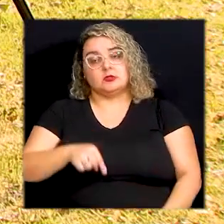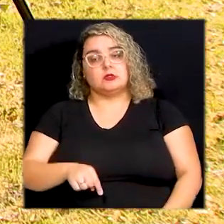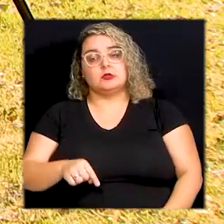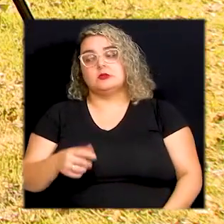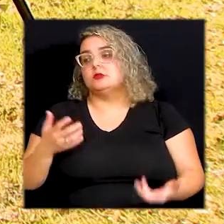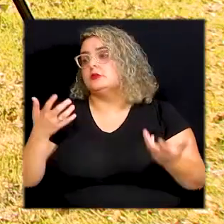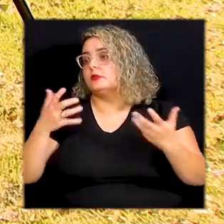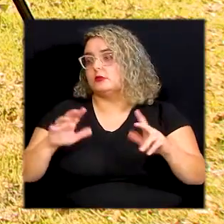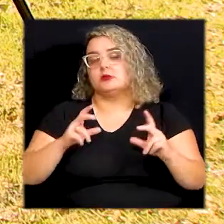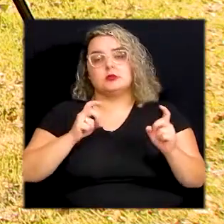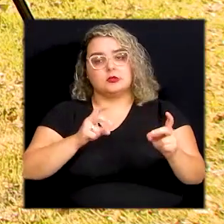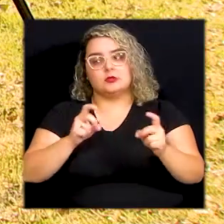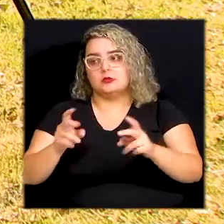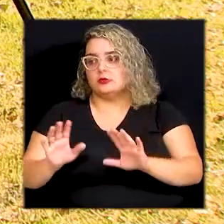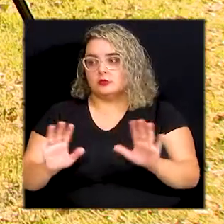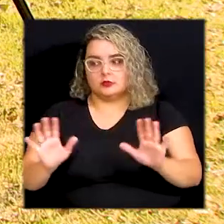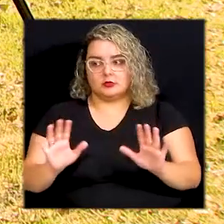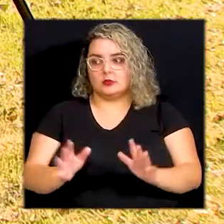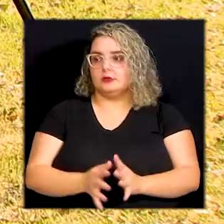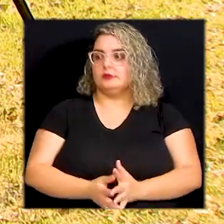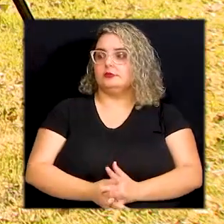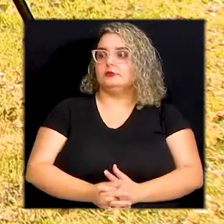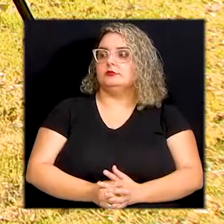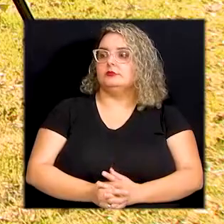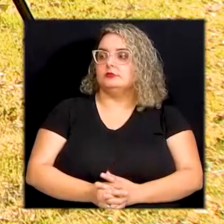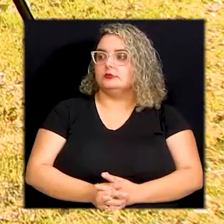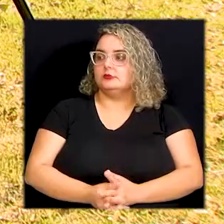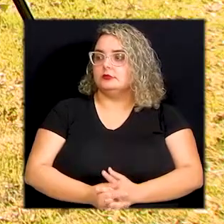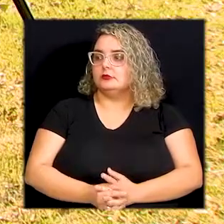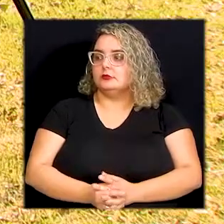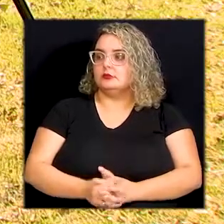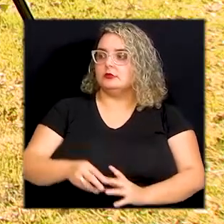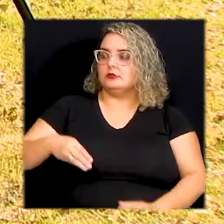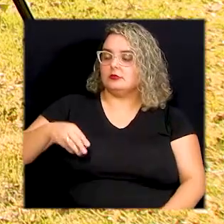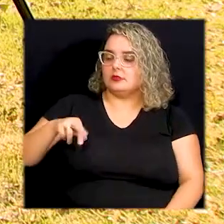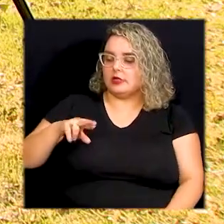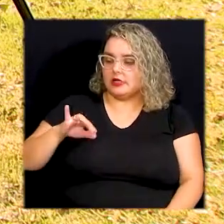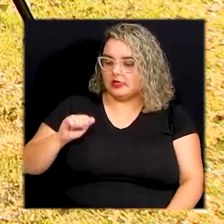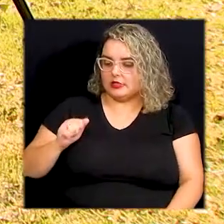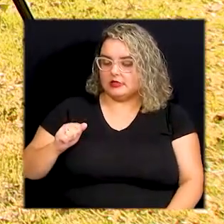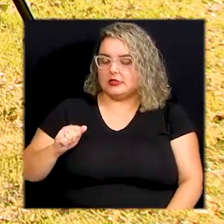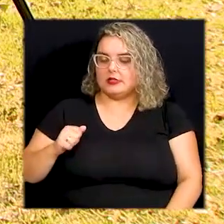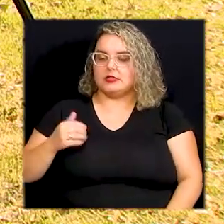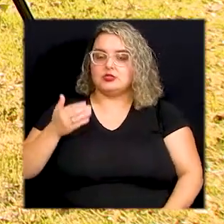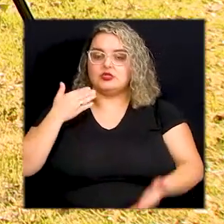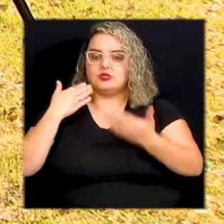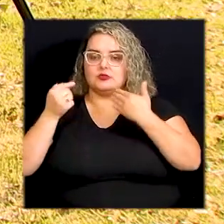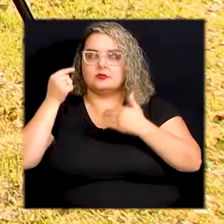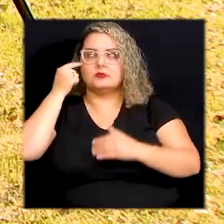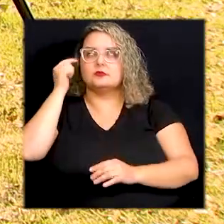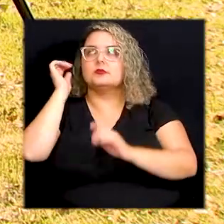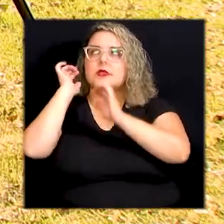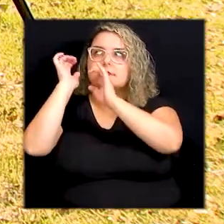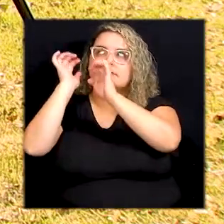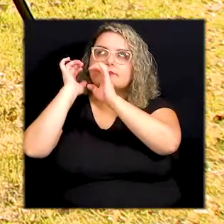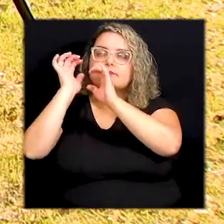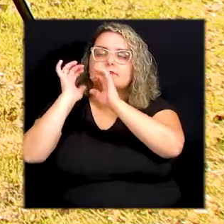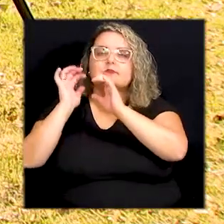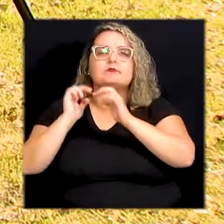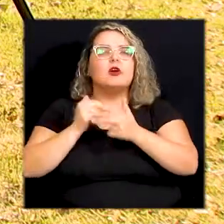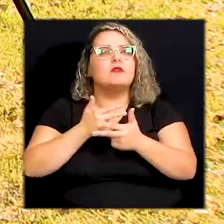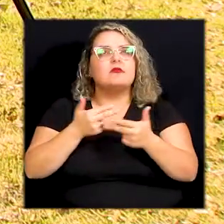não quer vender, de jeito nenhum. Maria Helena, a gente está conversando aqui, eu fico pensando, né? Tanta